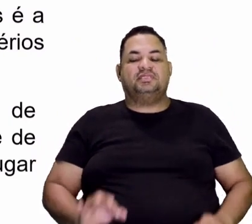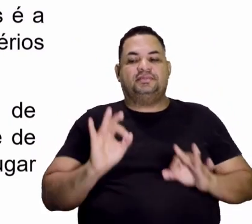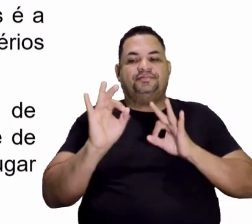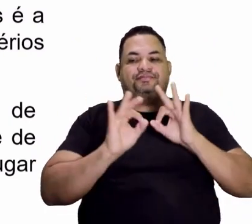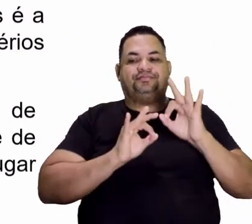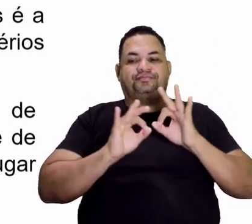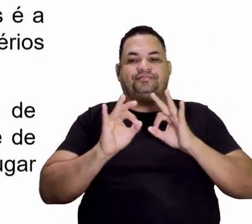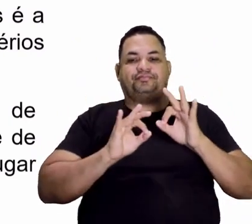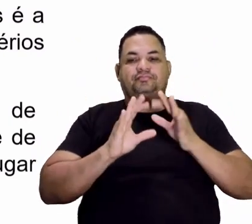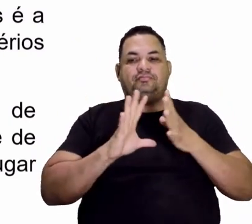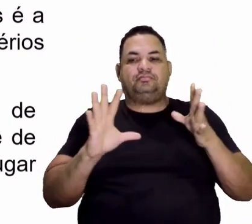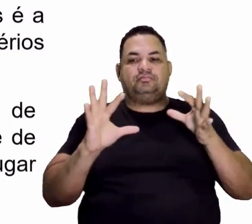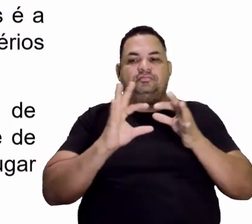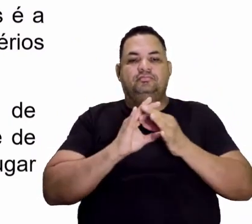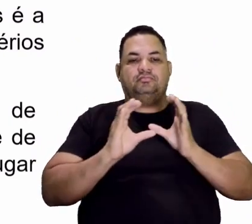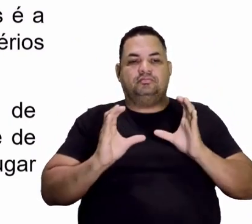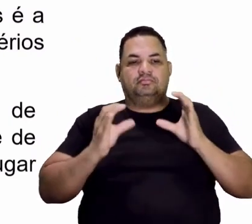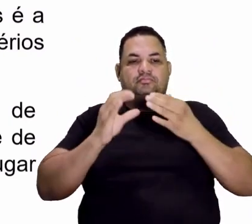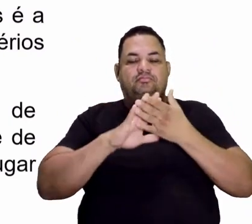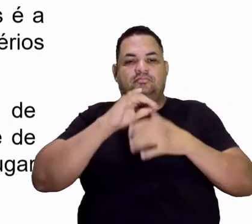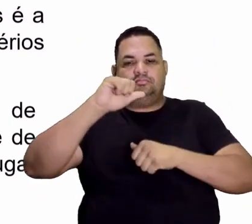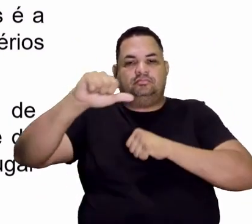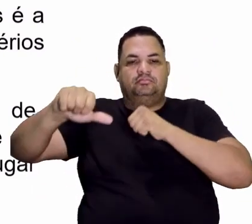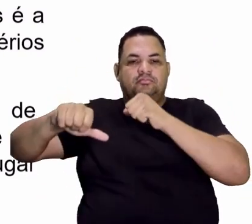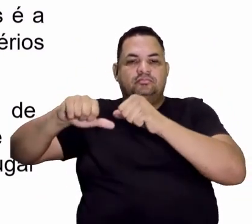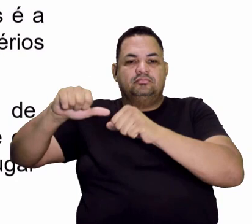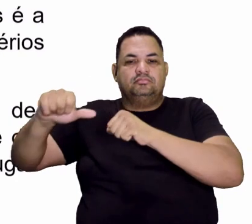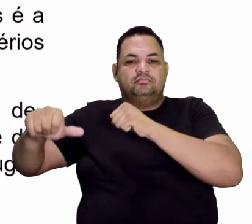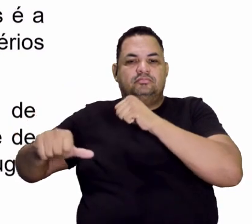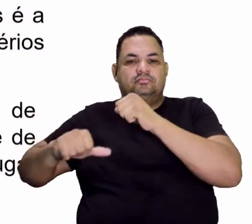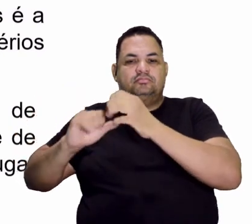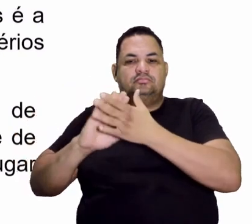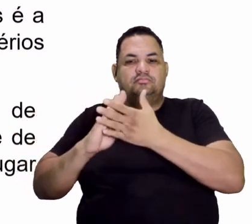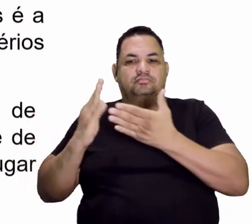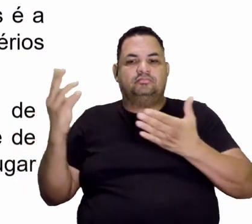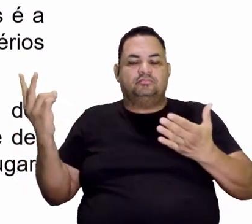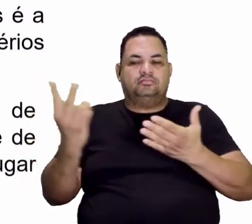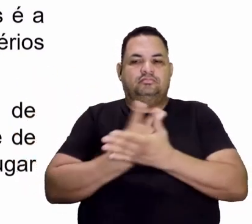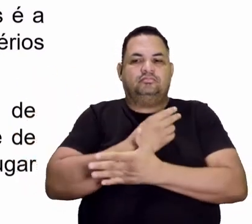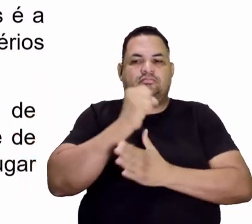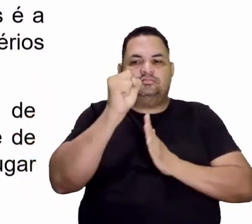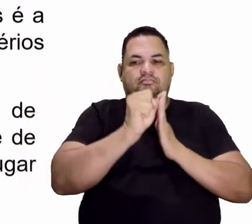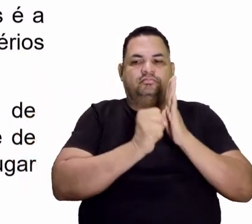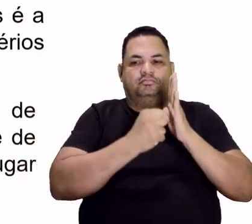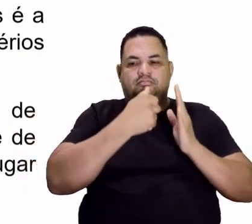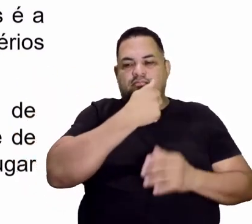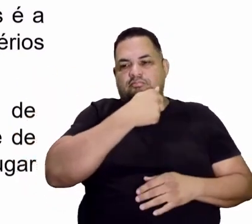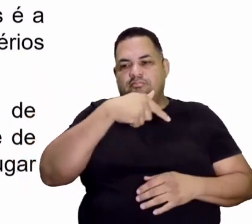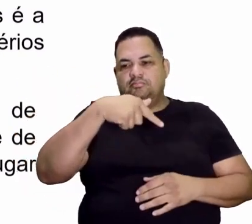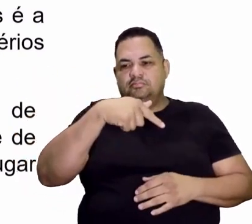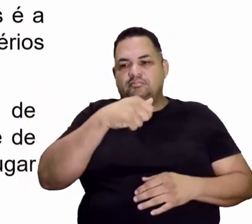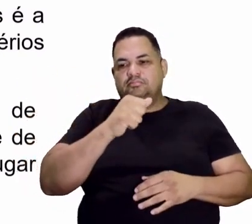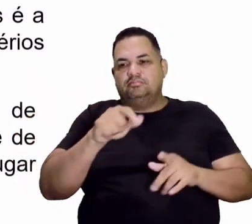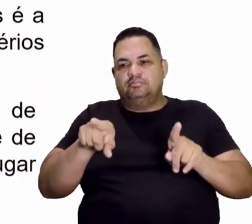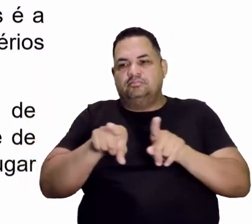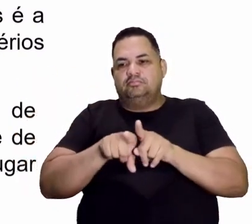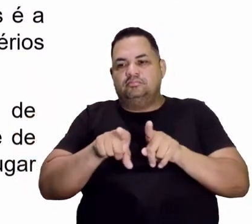está intimamente ligado a um conjunto de transformações que vinham ocorrendo entre os séculos XVII e